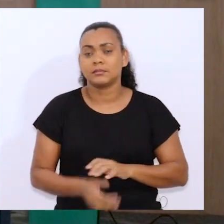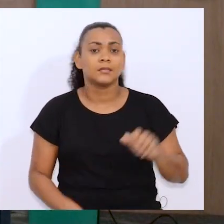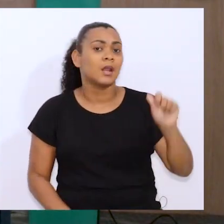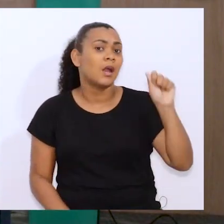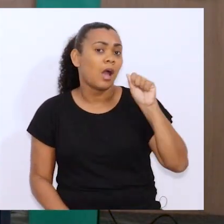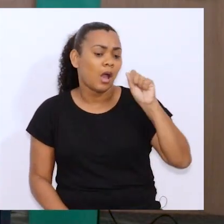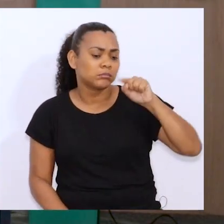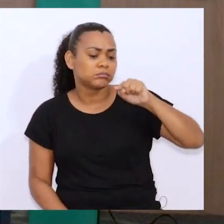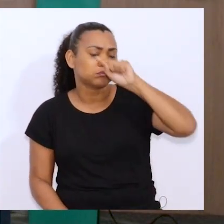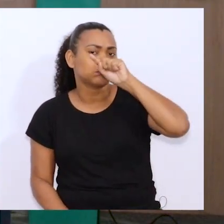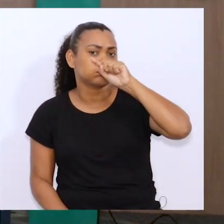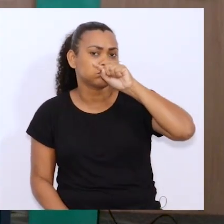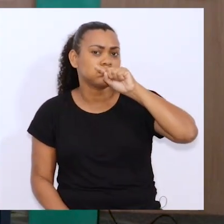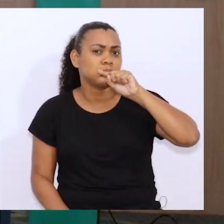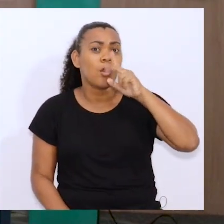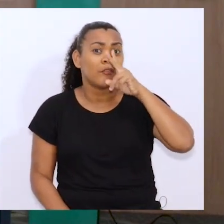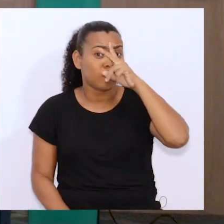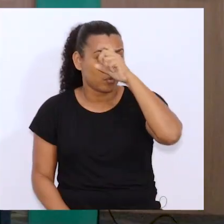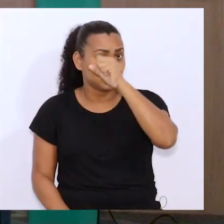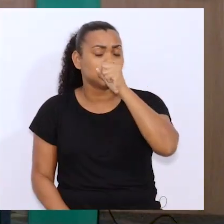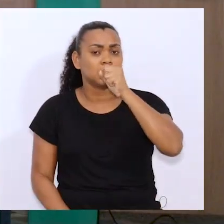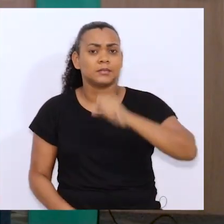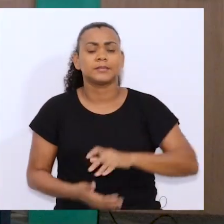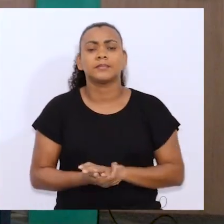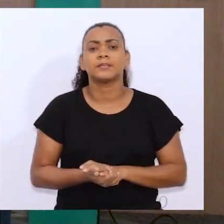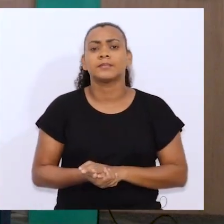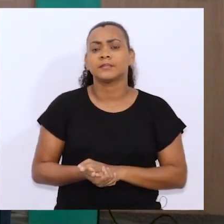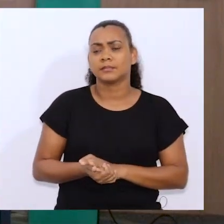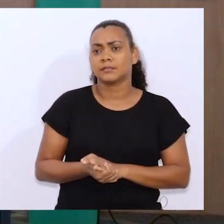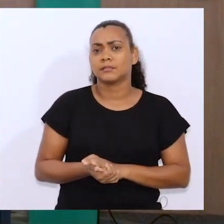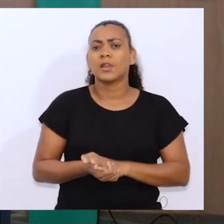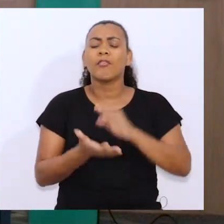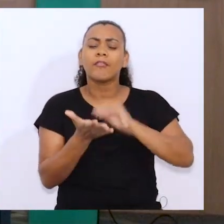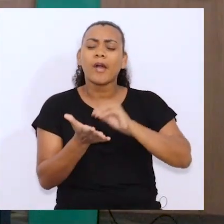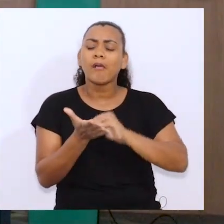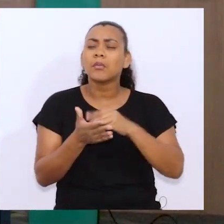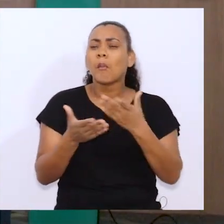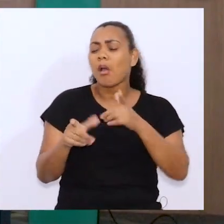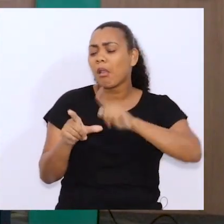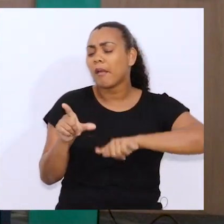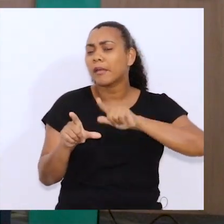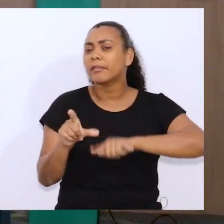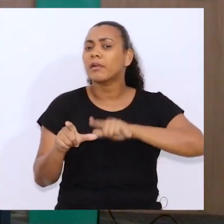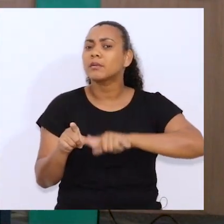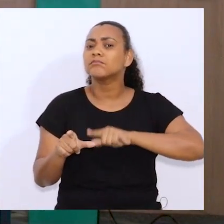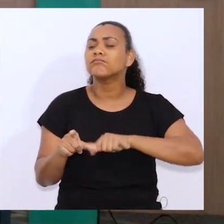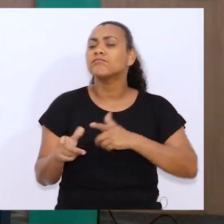Acento agudo no A, para dar essa força. Agra. Agora, qual a próxima